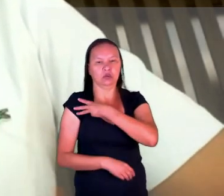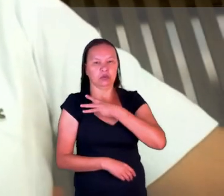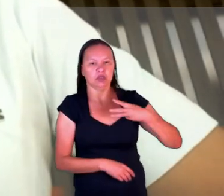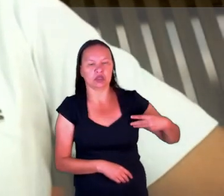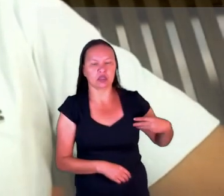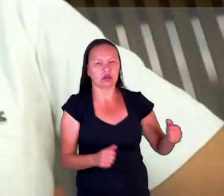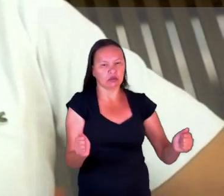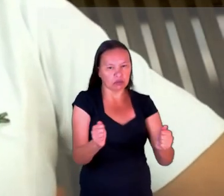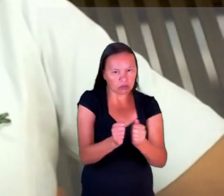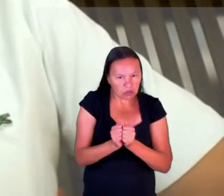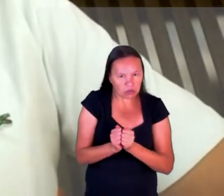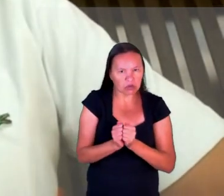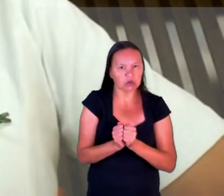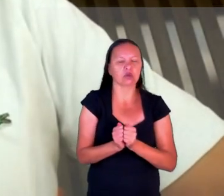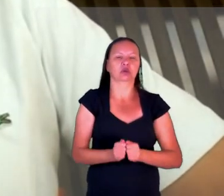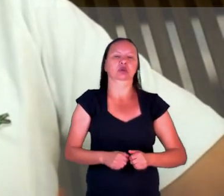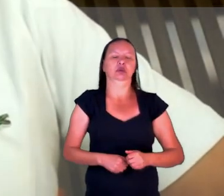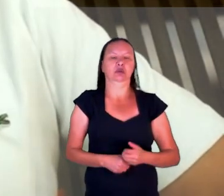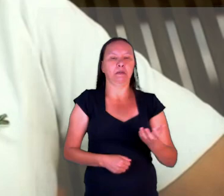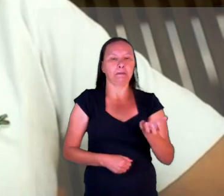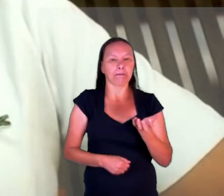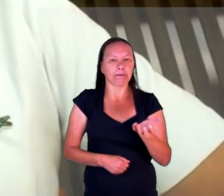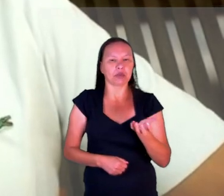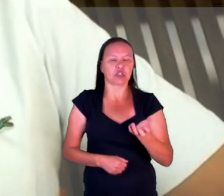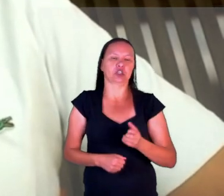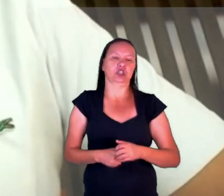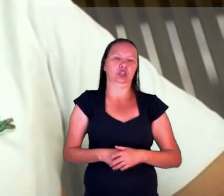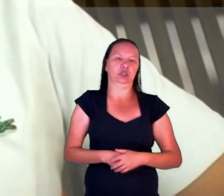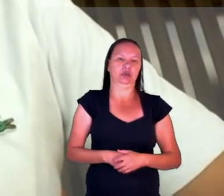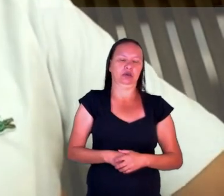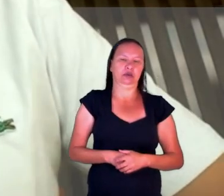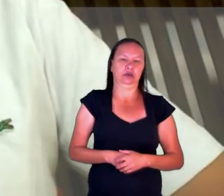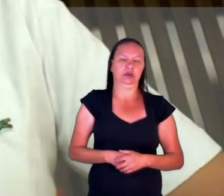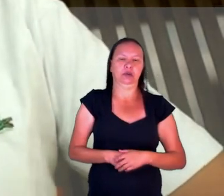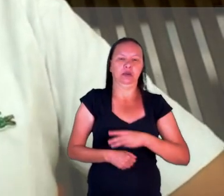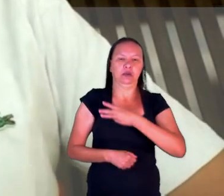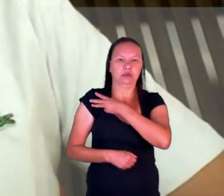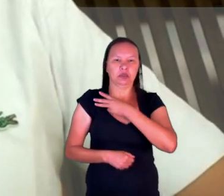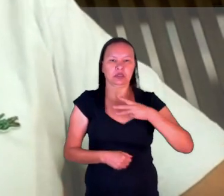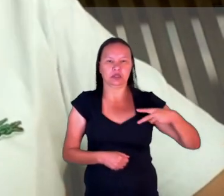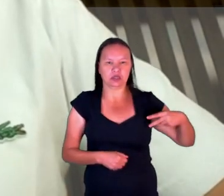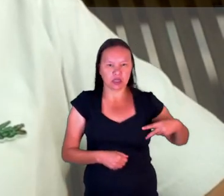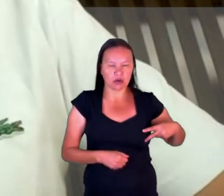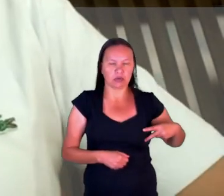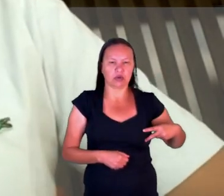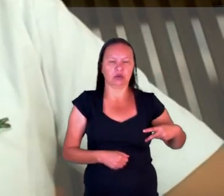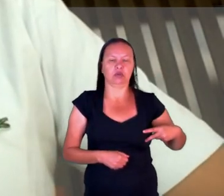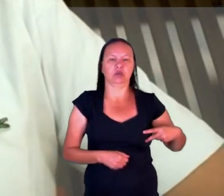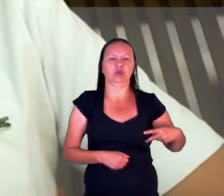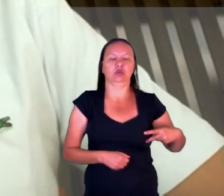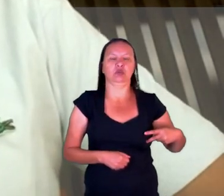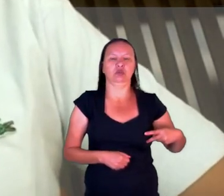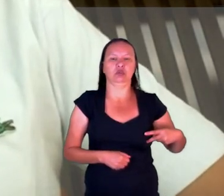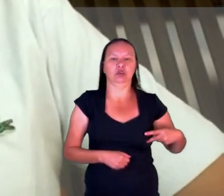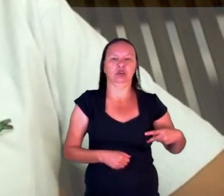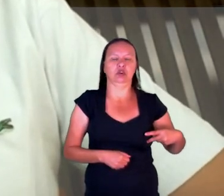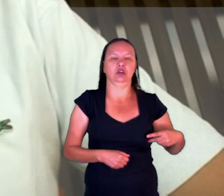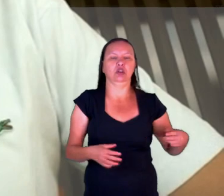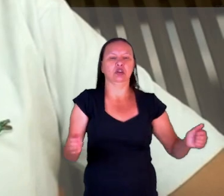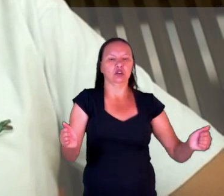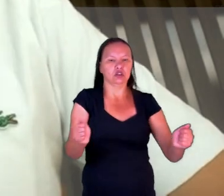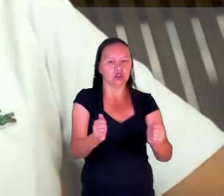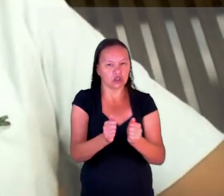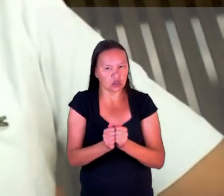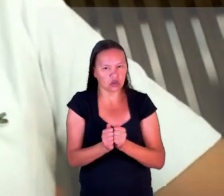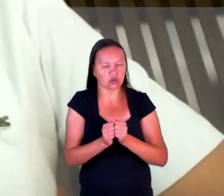para para pedir o o apoio do ministério público para provocar o Ministério Público a se envolver nesse